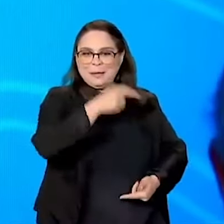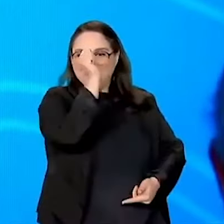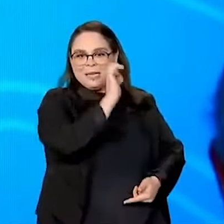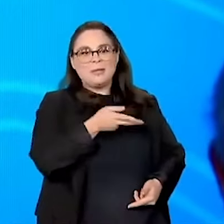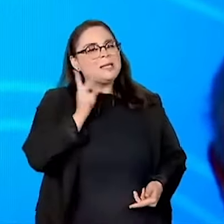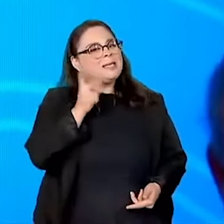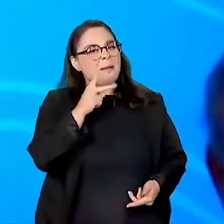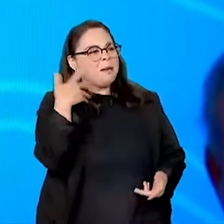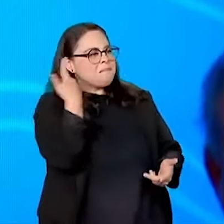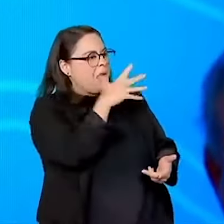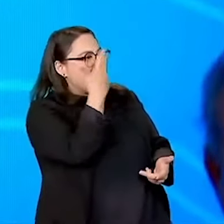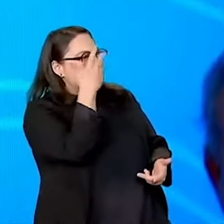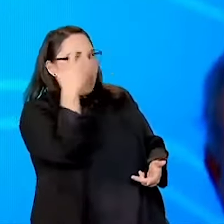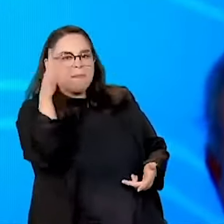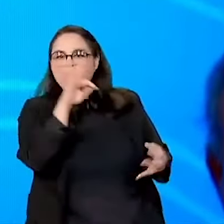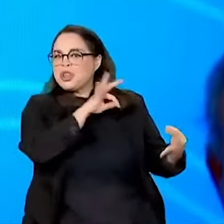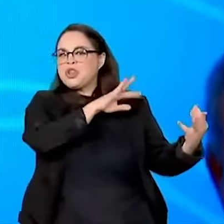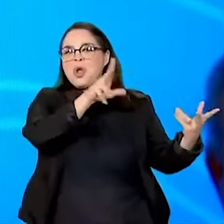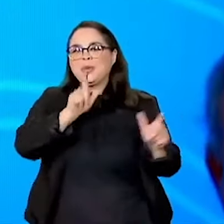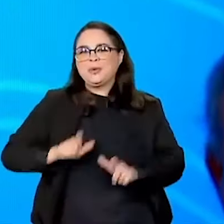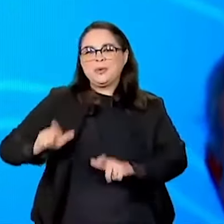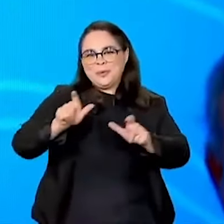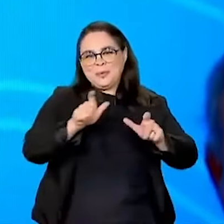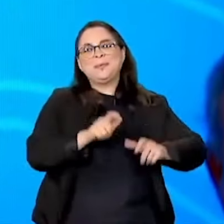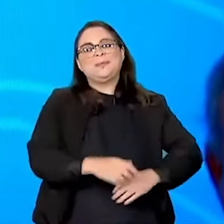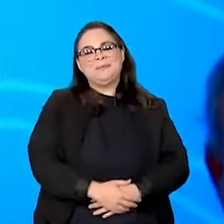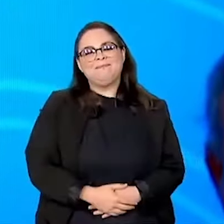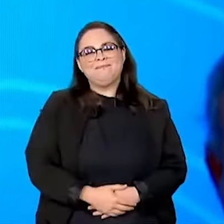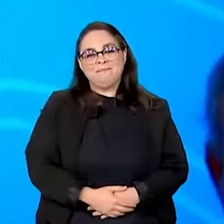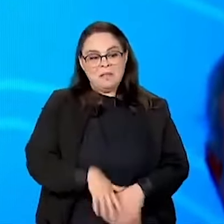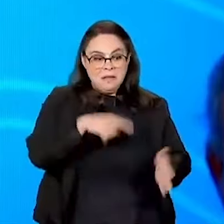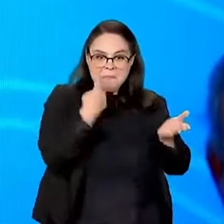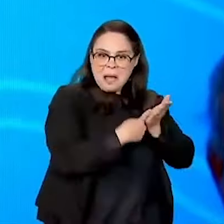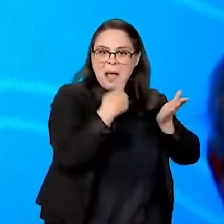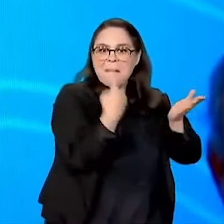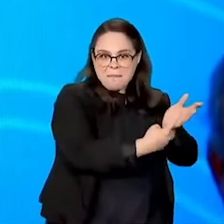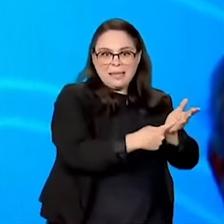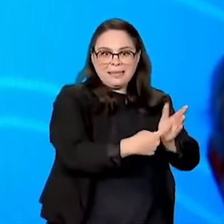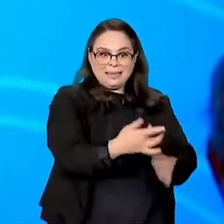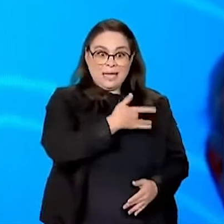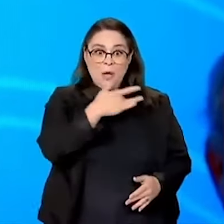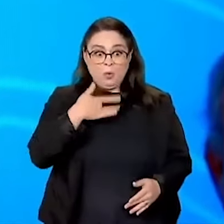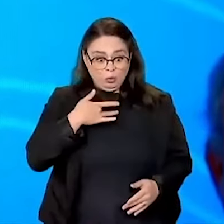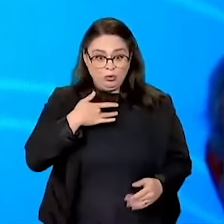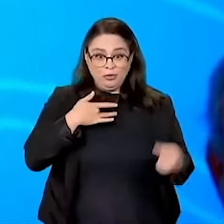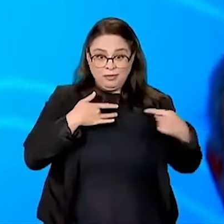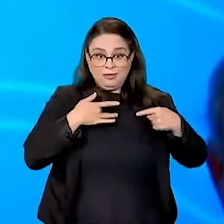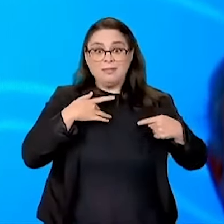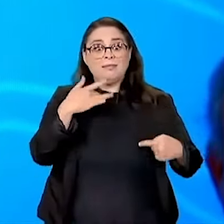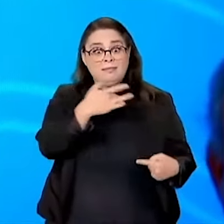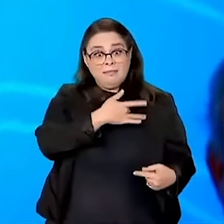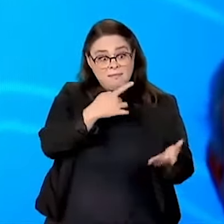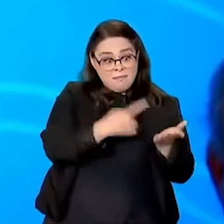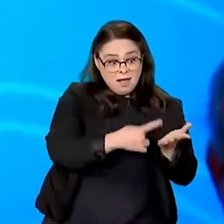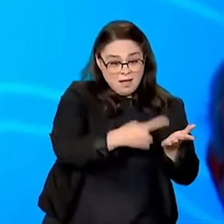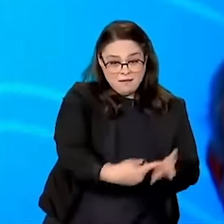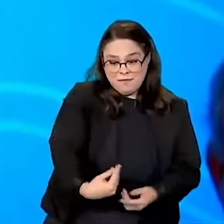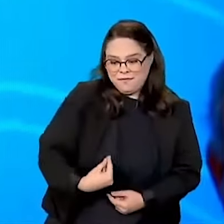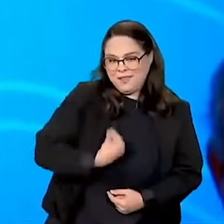sempre elogiada em todo o mundo. O compromisso com a saúde é o compromisso com a vida. Mais